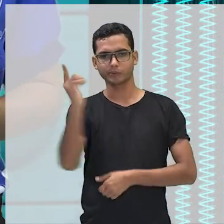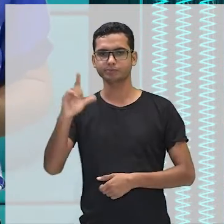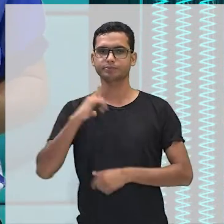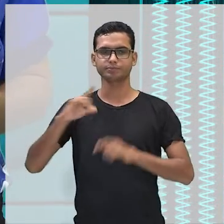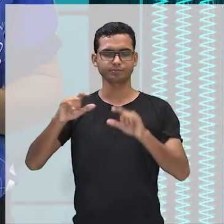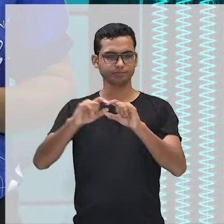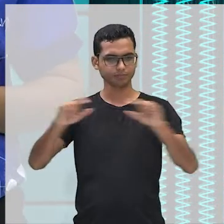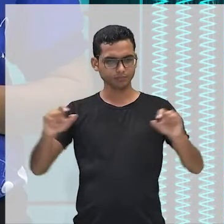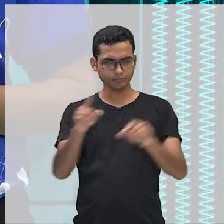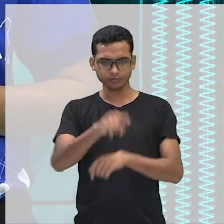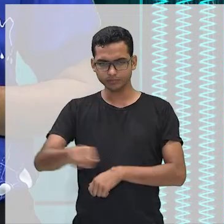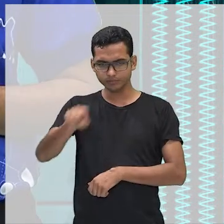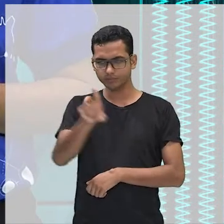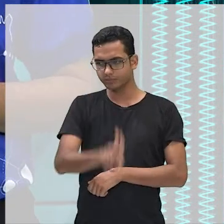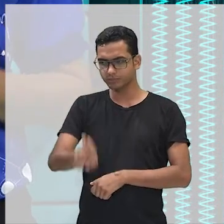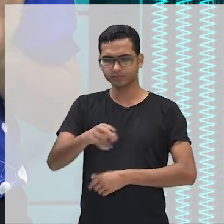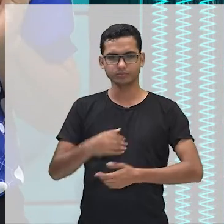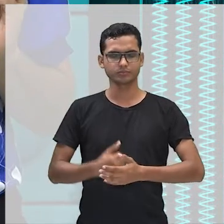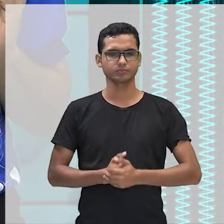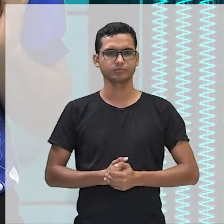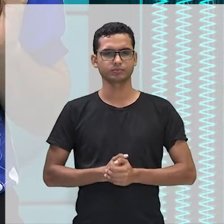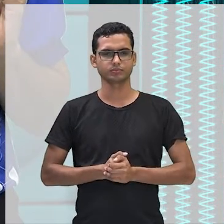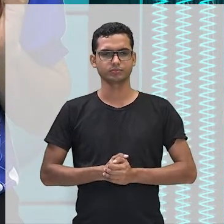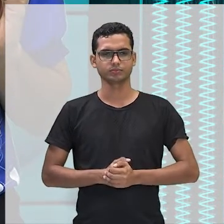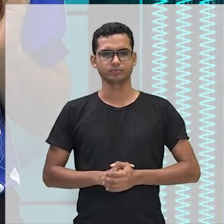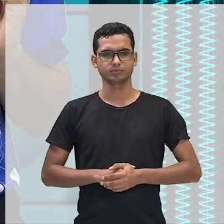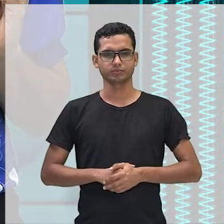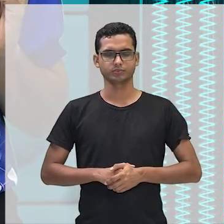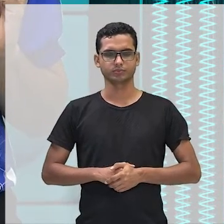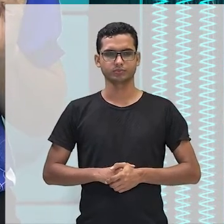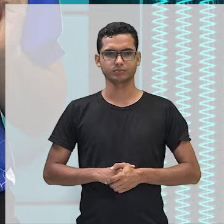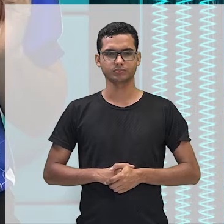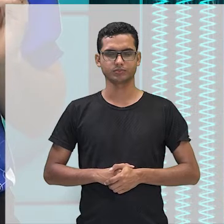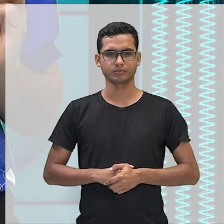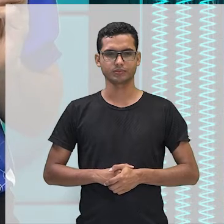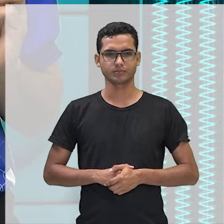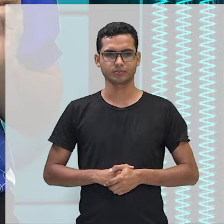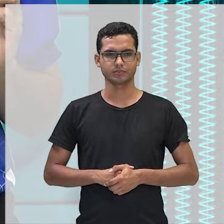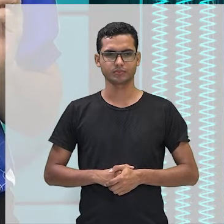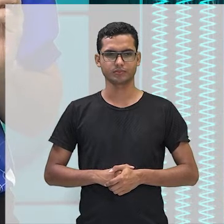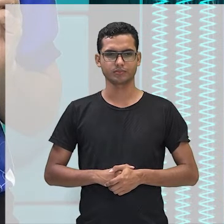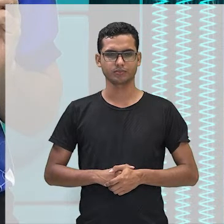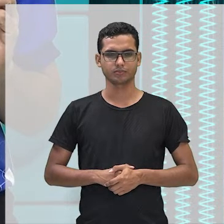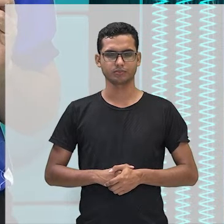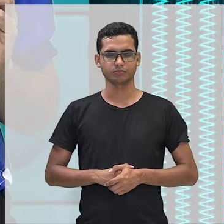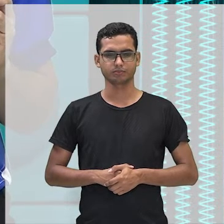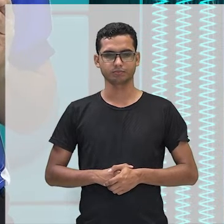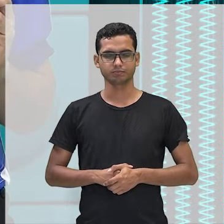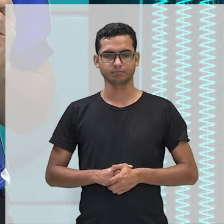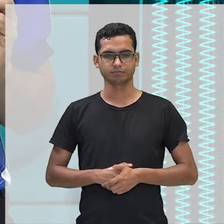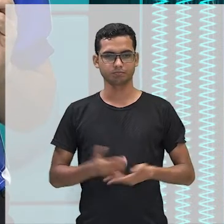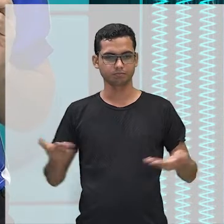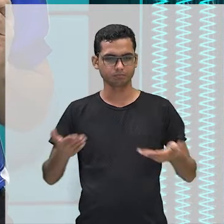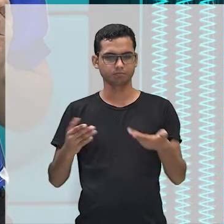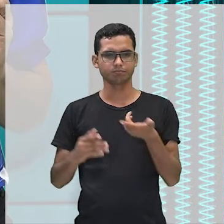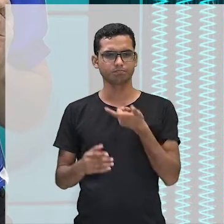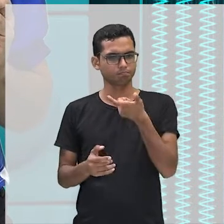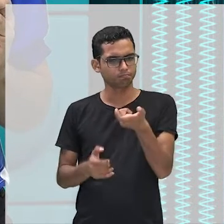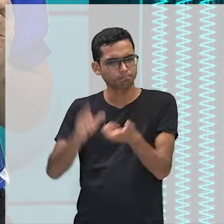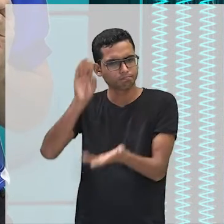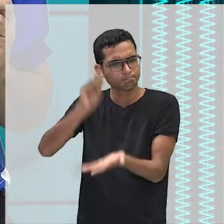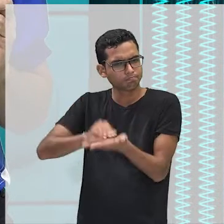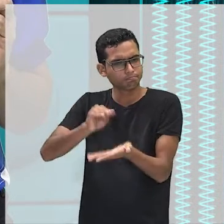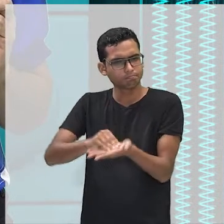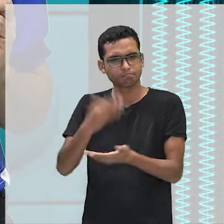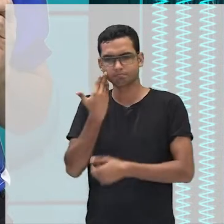lá. Então, vamos ver qual que a gente vai utilizar aqui nesses espaços. Nós temos a opção do